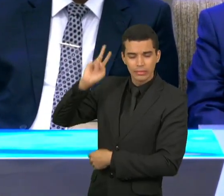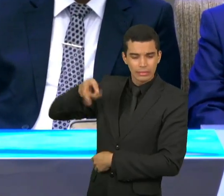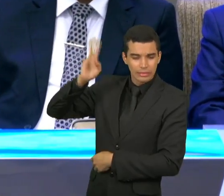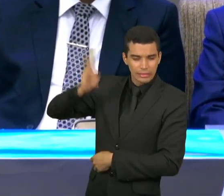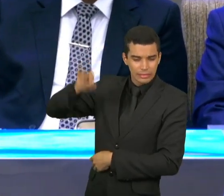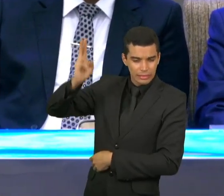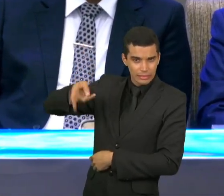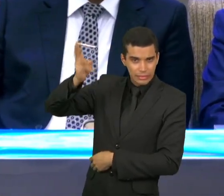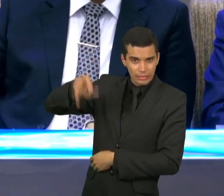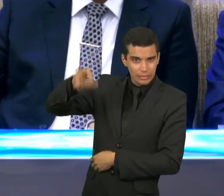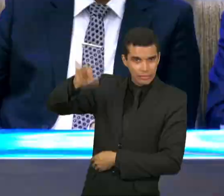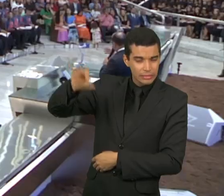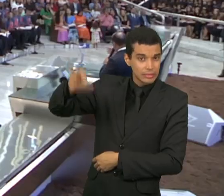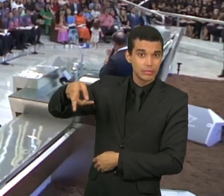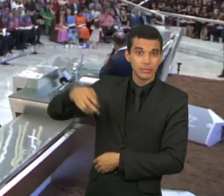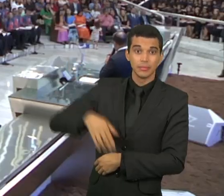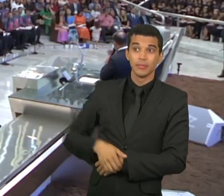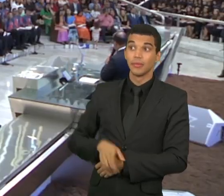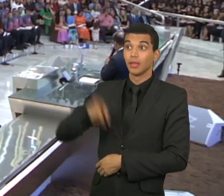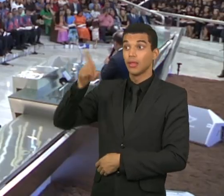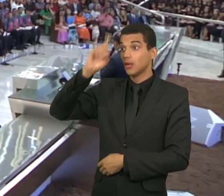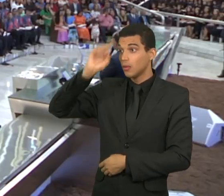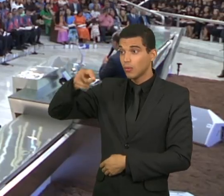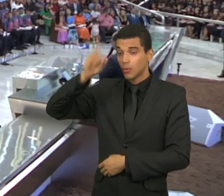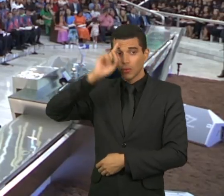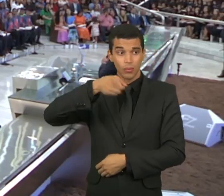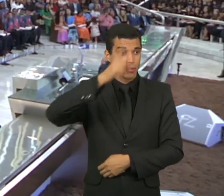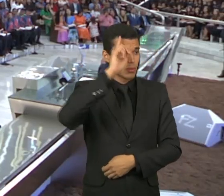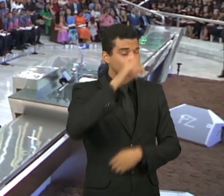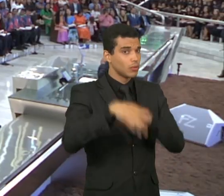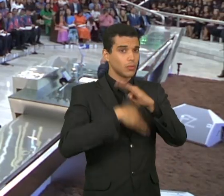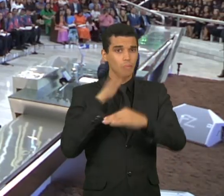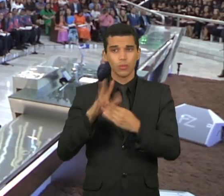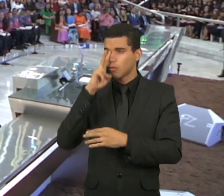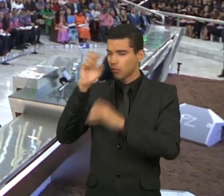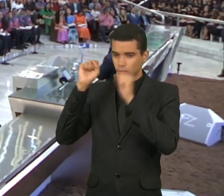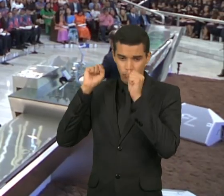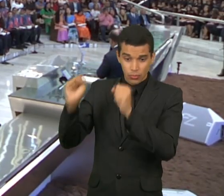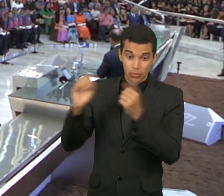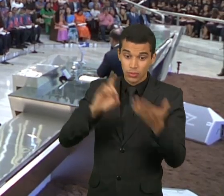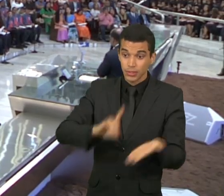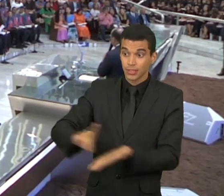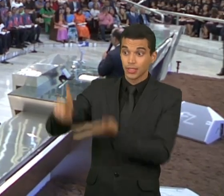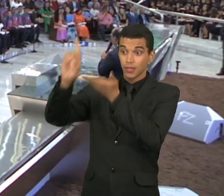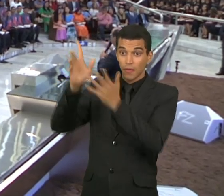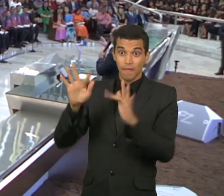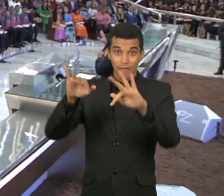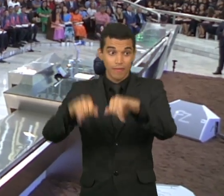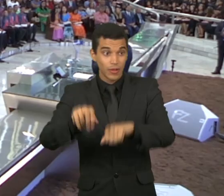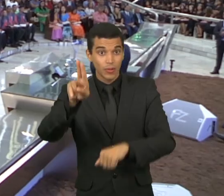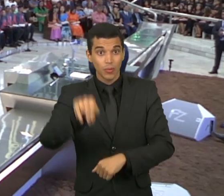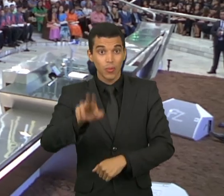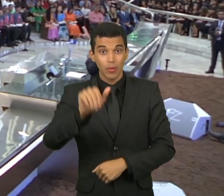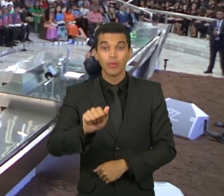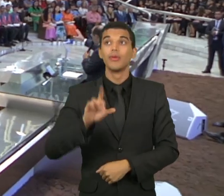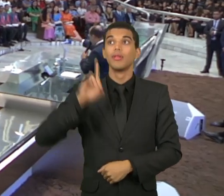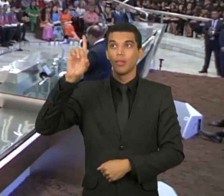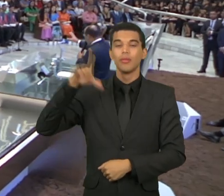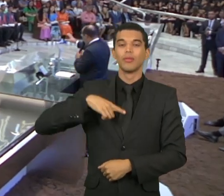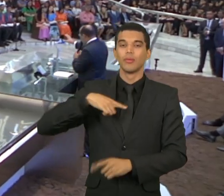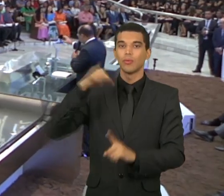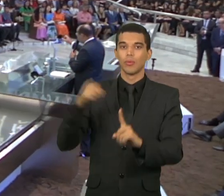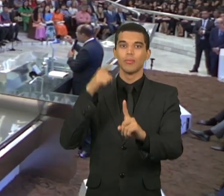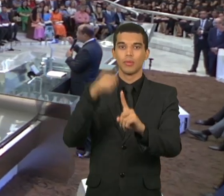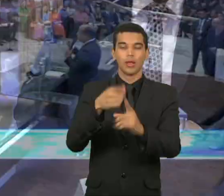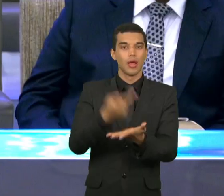permanente, que seu reino, seu governo, seu poder não tem fim, ele tem um propósito para a